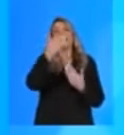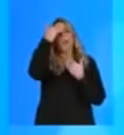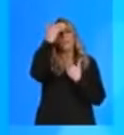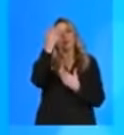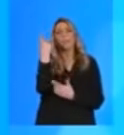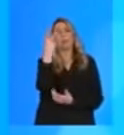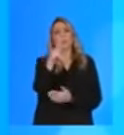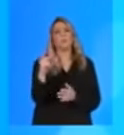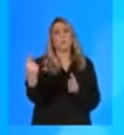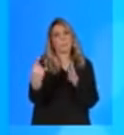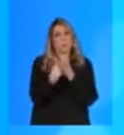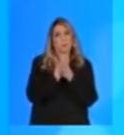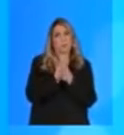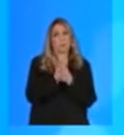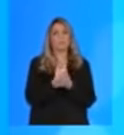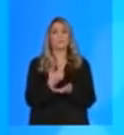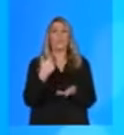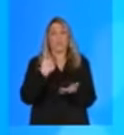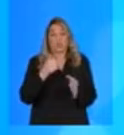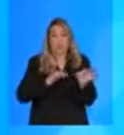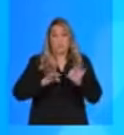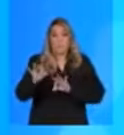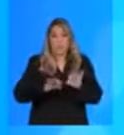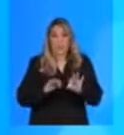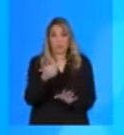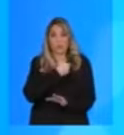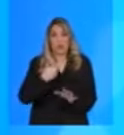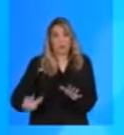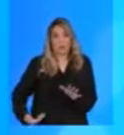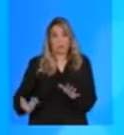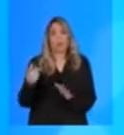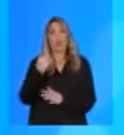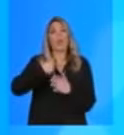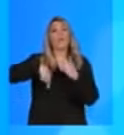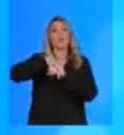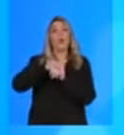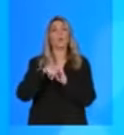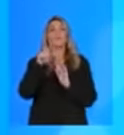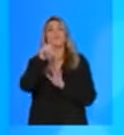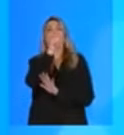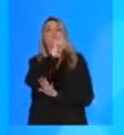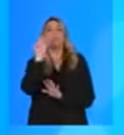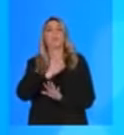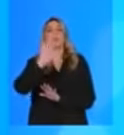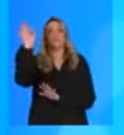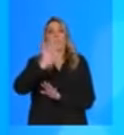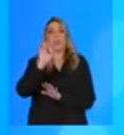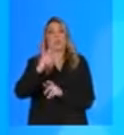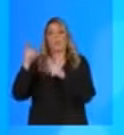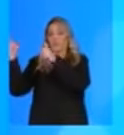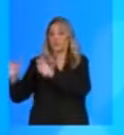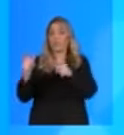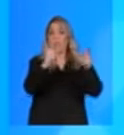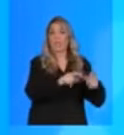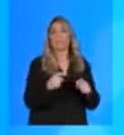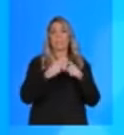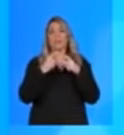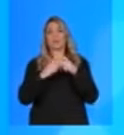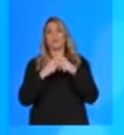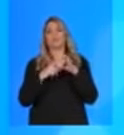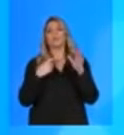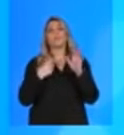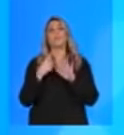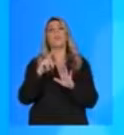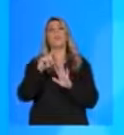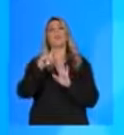pergunta o nosso plano de governo primeiro lugar nós vamos instalar em 100% das unidades de saúde o eus que